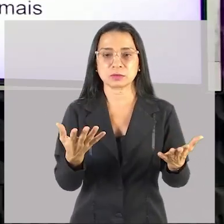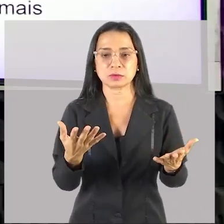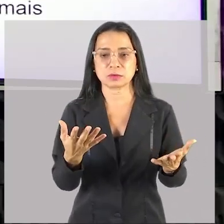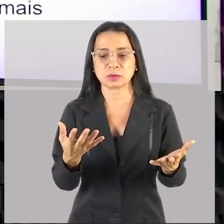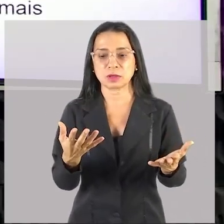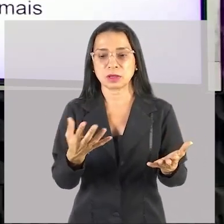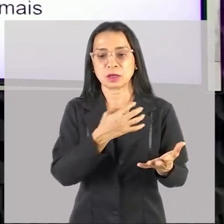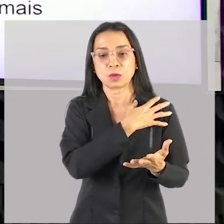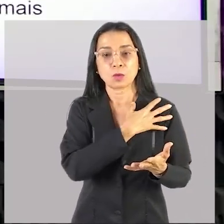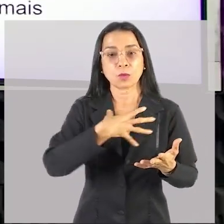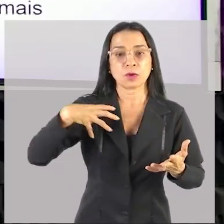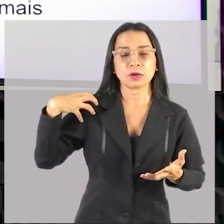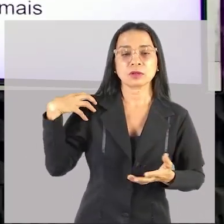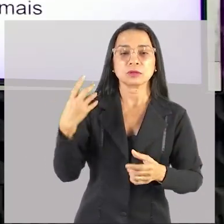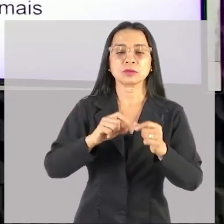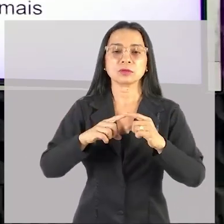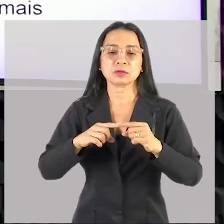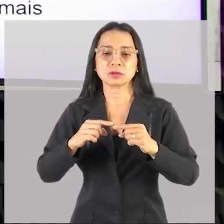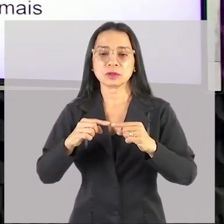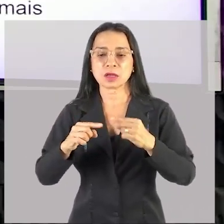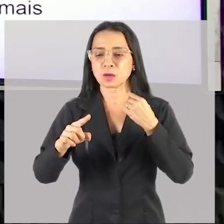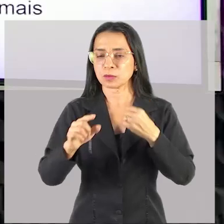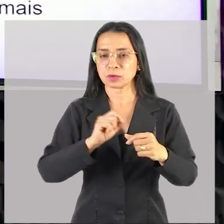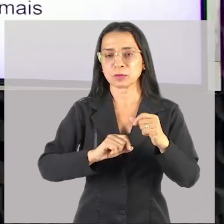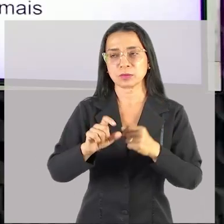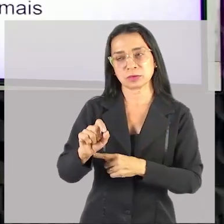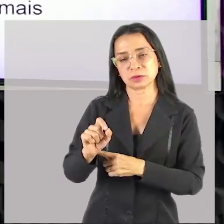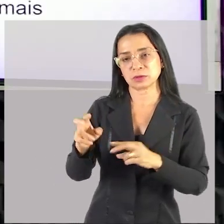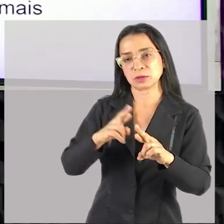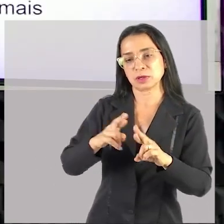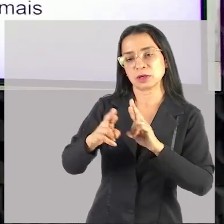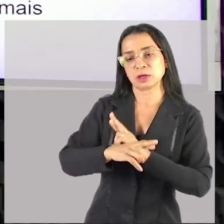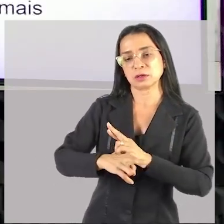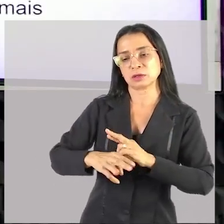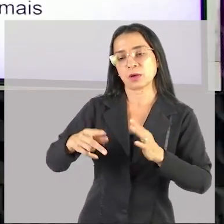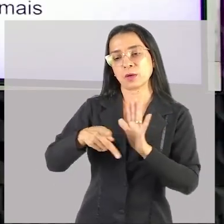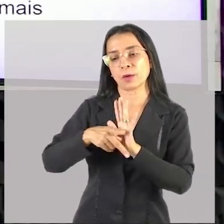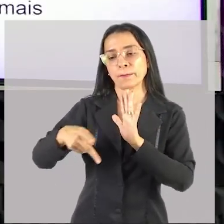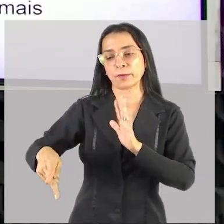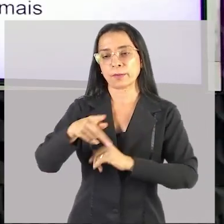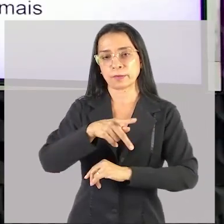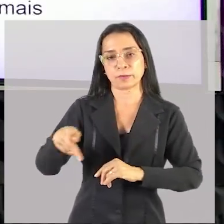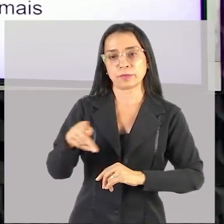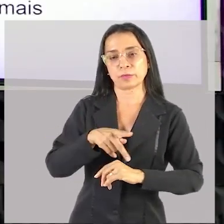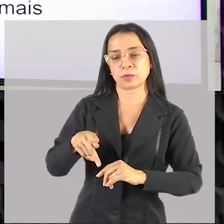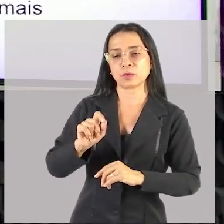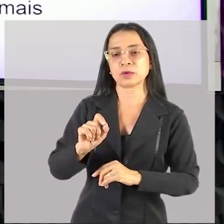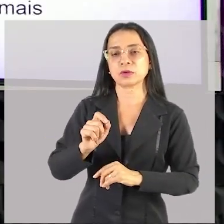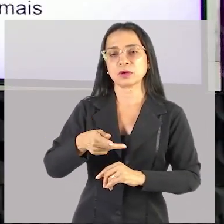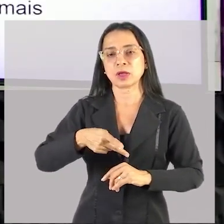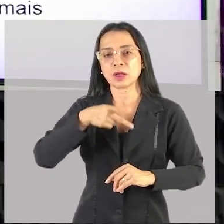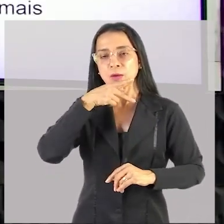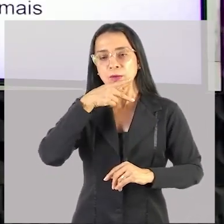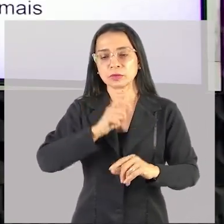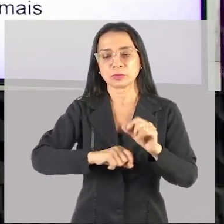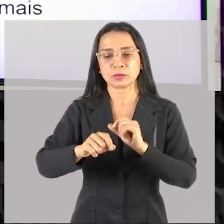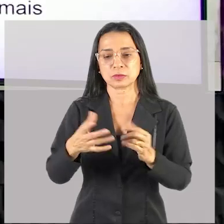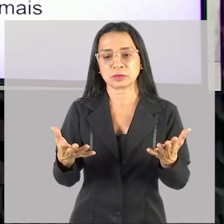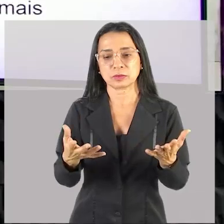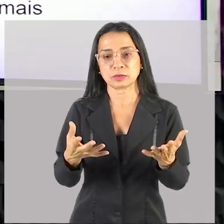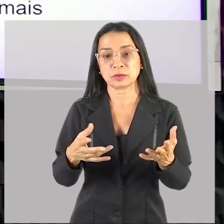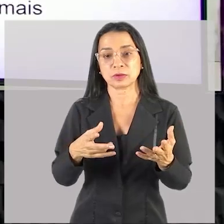o Aristóteles ele vai se contrapor, por exemplo, a isso, né, em relação a seu mestre, que é o Platão. E o Aristóteles vai falar sobre a metafísica,